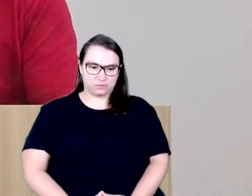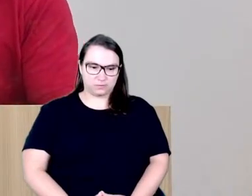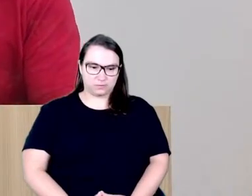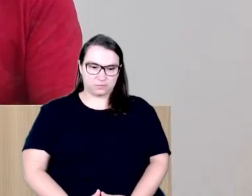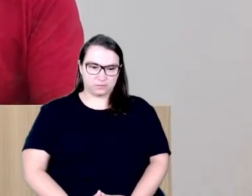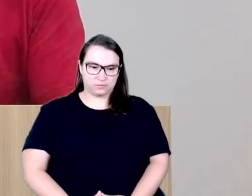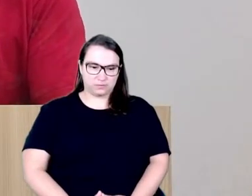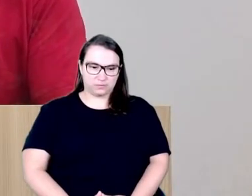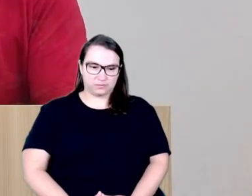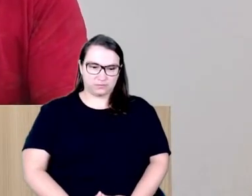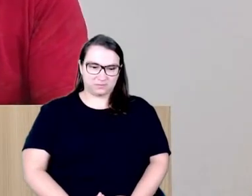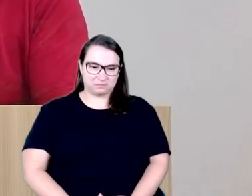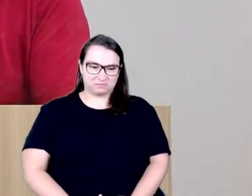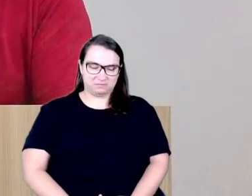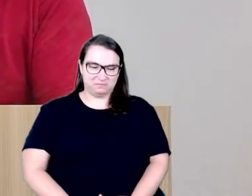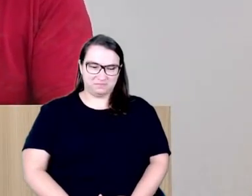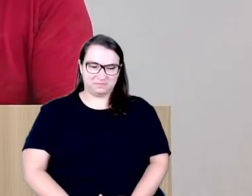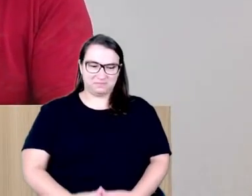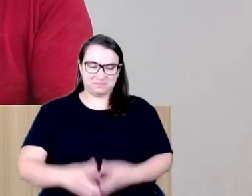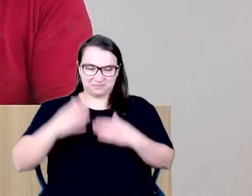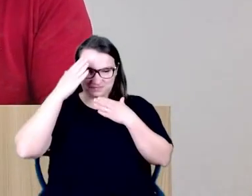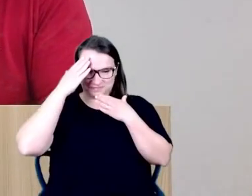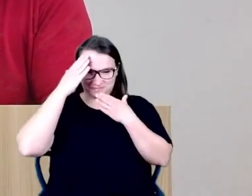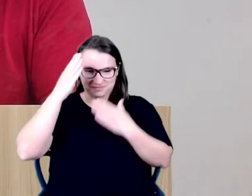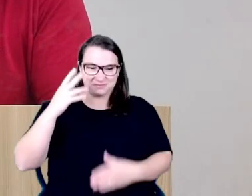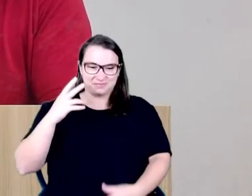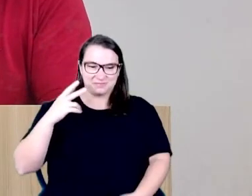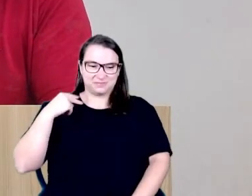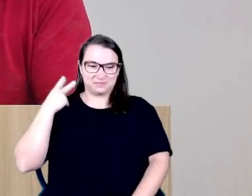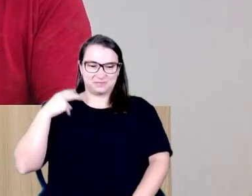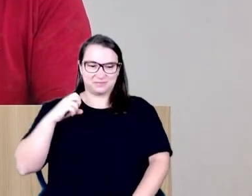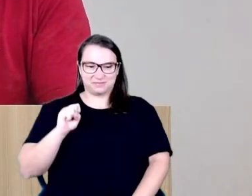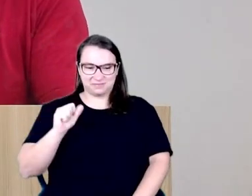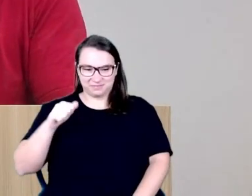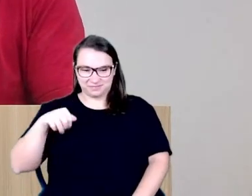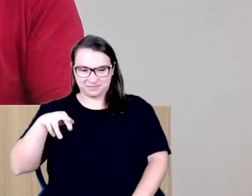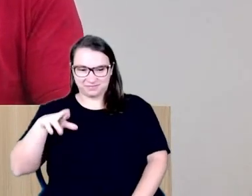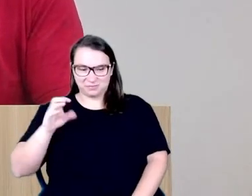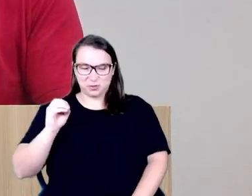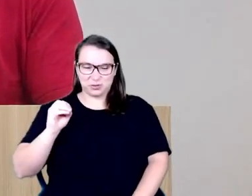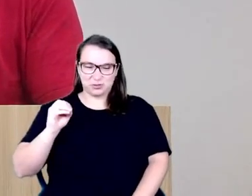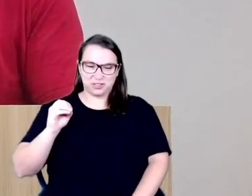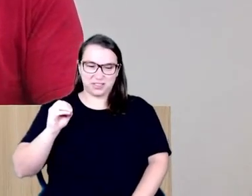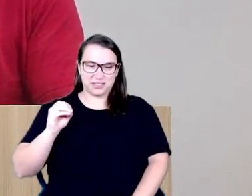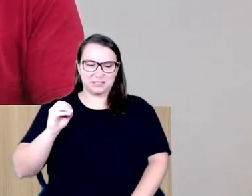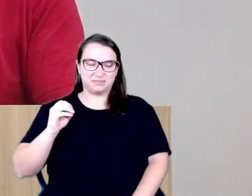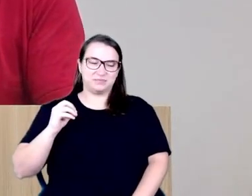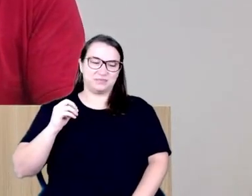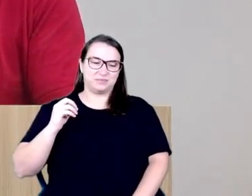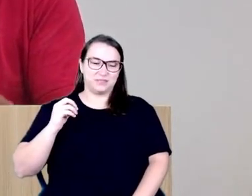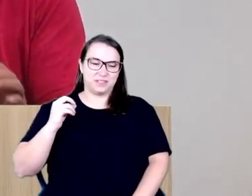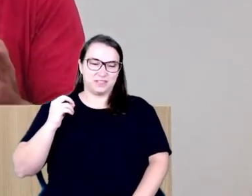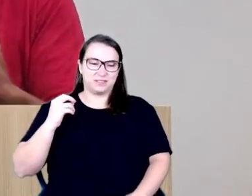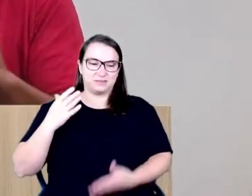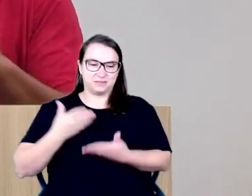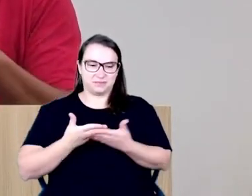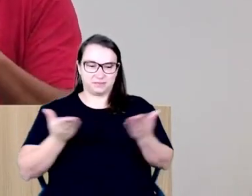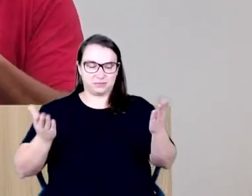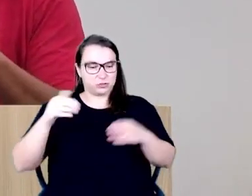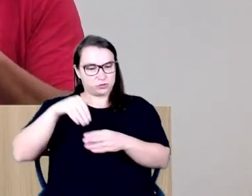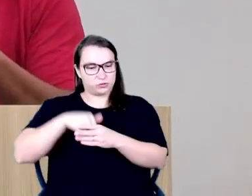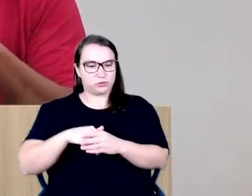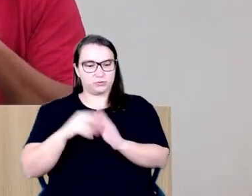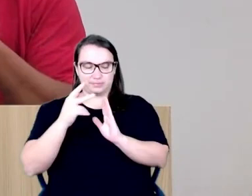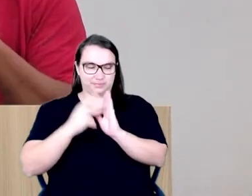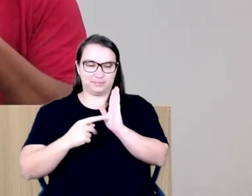acompanhamento desse projeto Obrigado Mirele e os demais nobres que não votaram favorável esse projeto